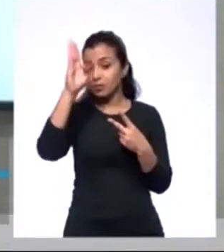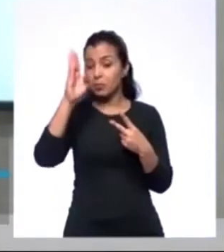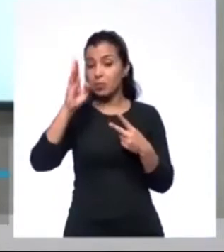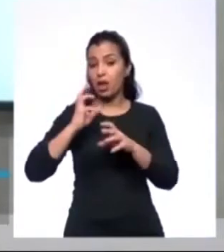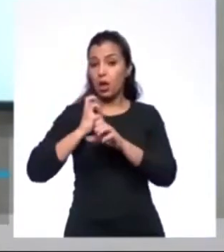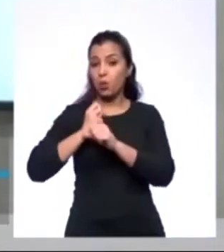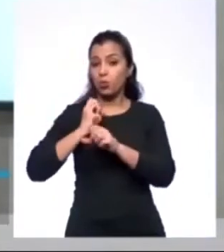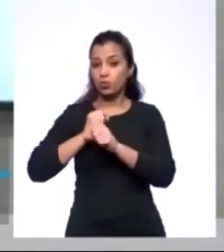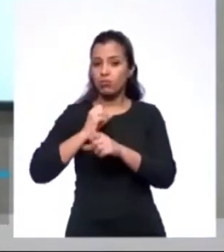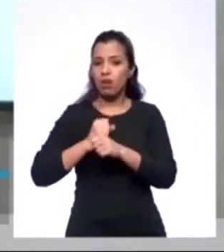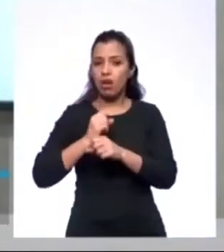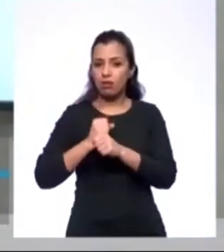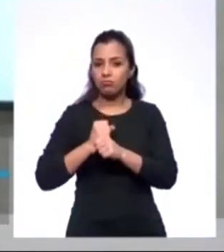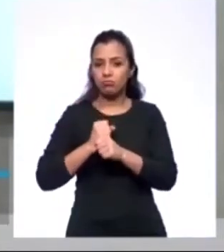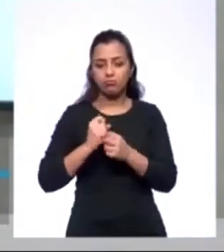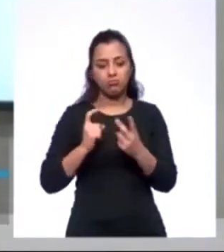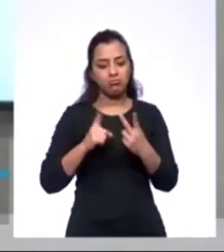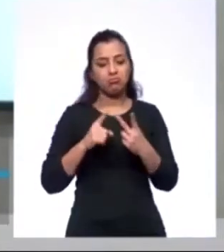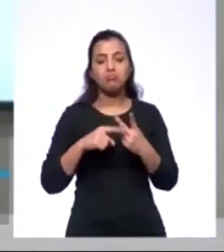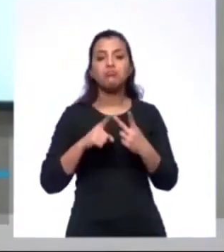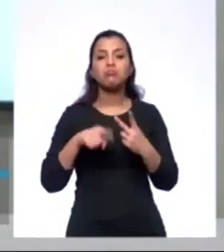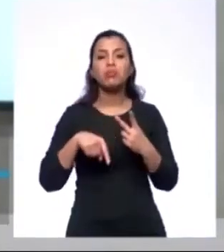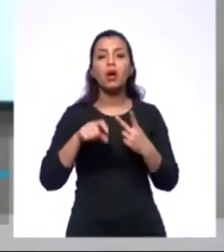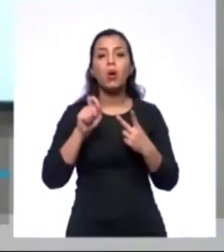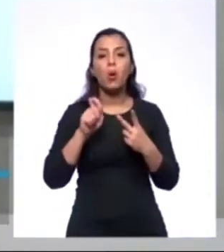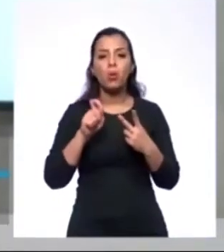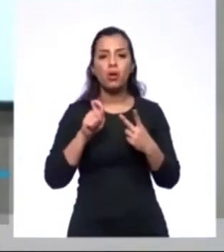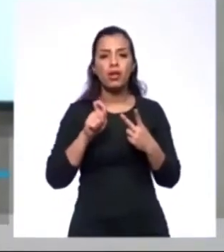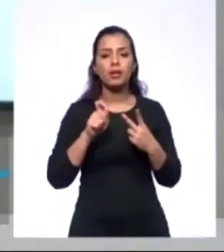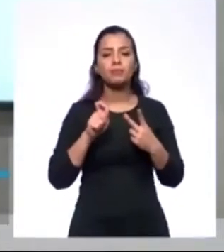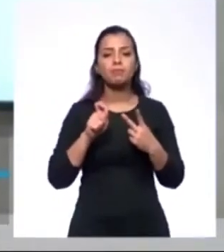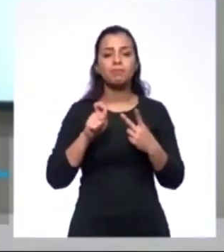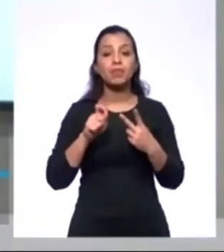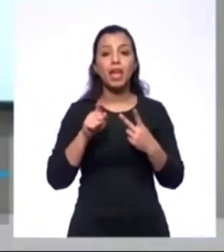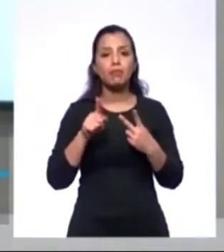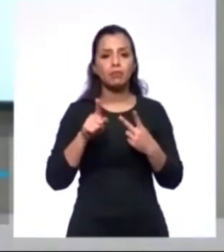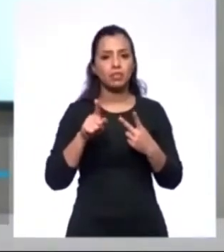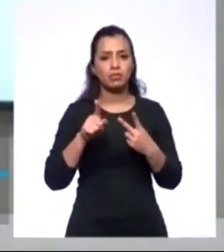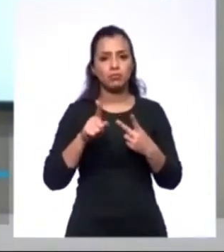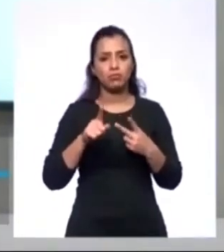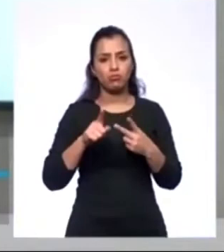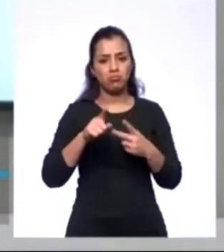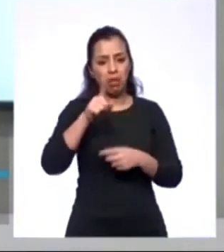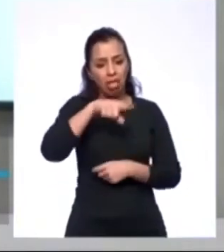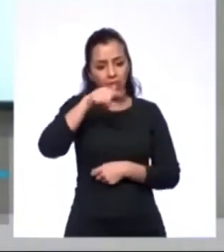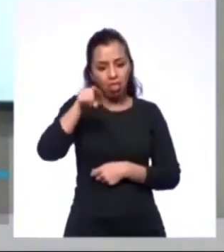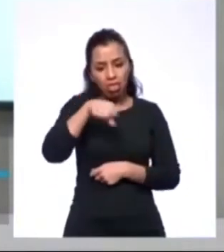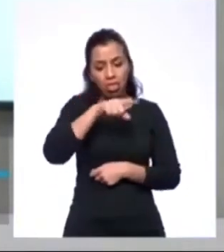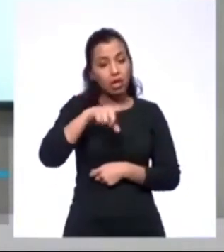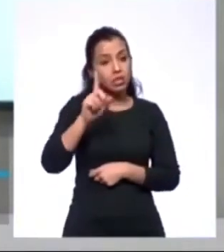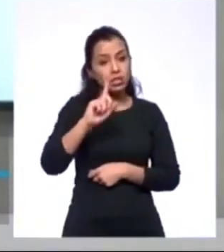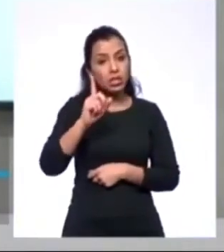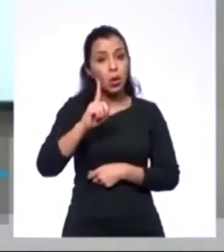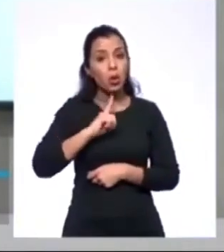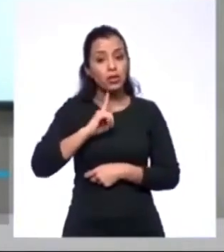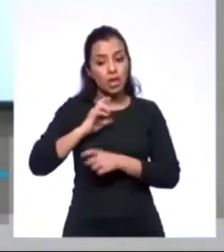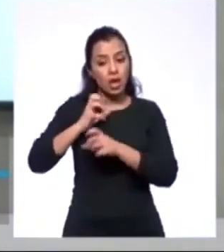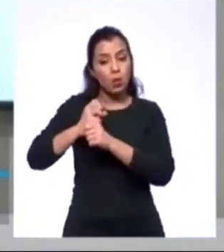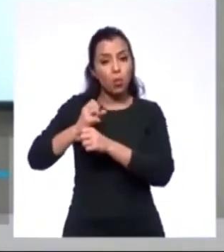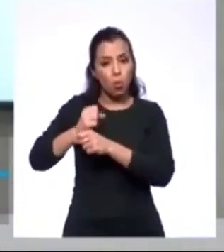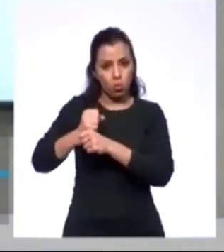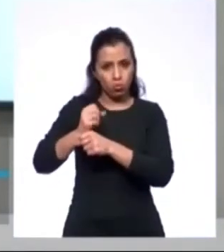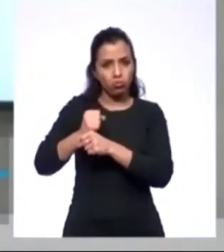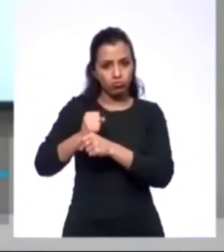o que que é o princípio fundamental da contagem é você não fazer as flechinhas e fazer uma conta de